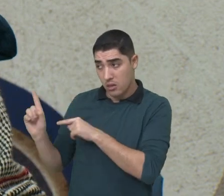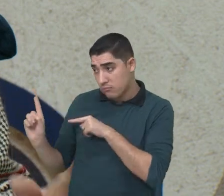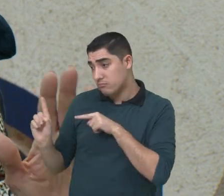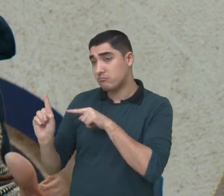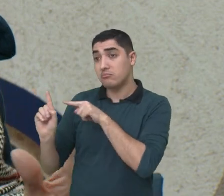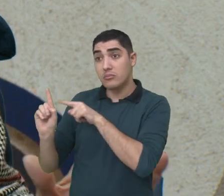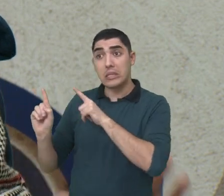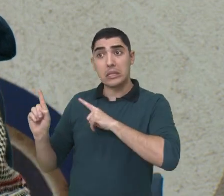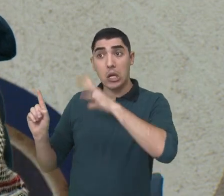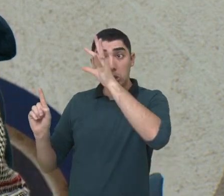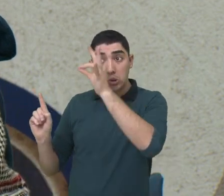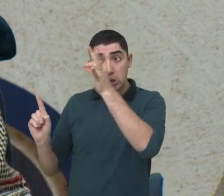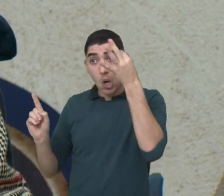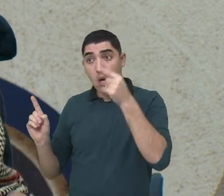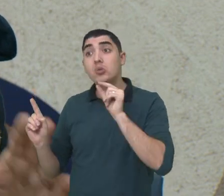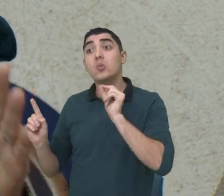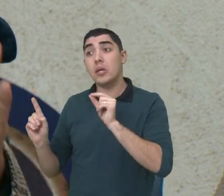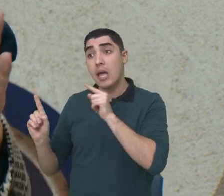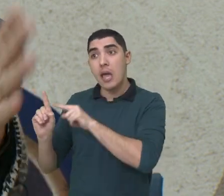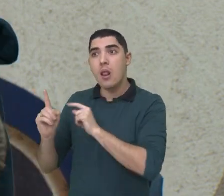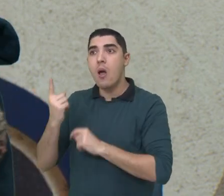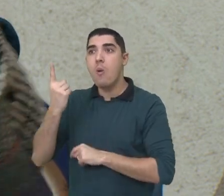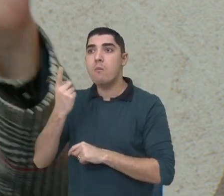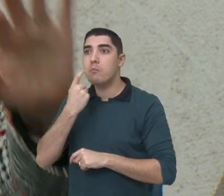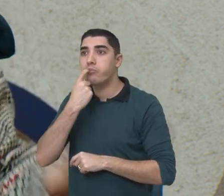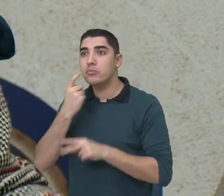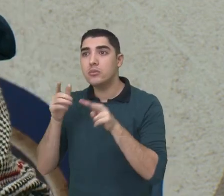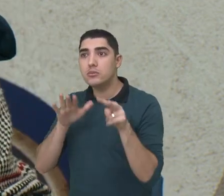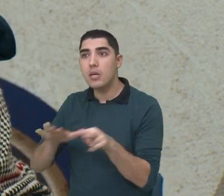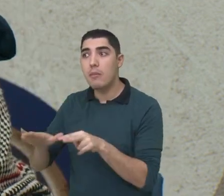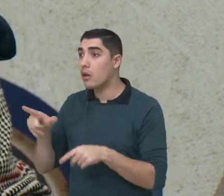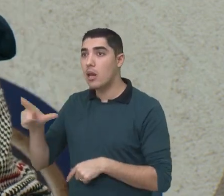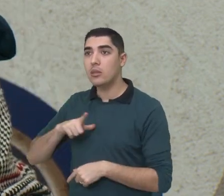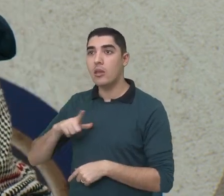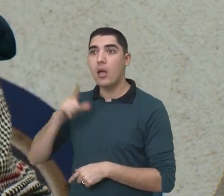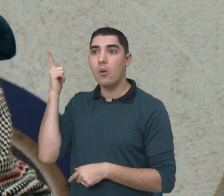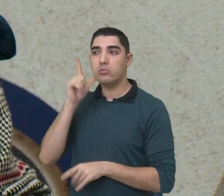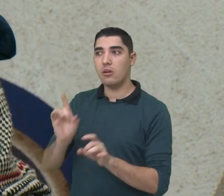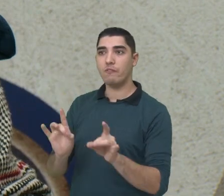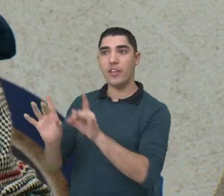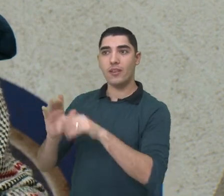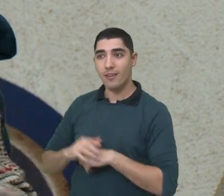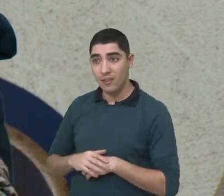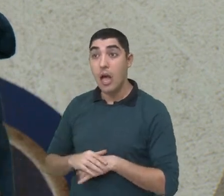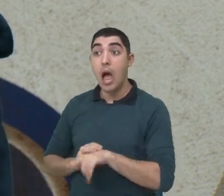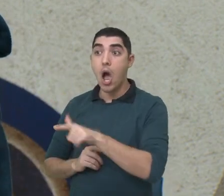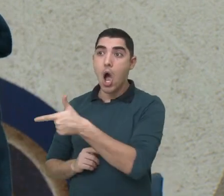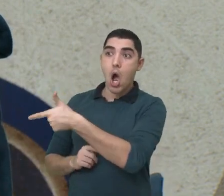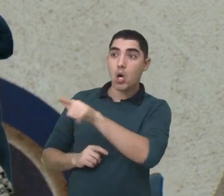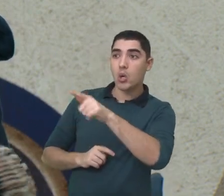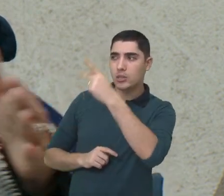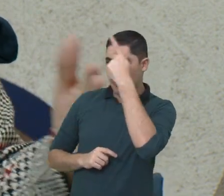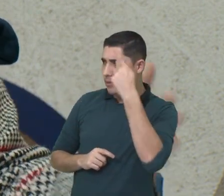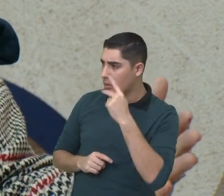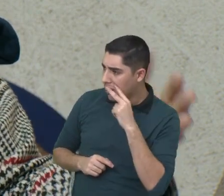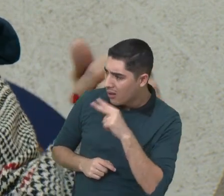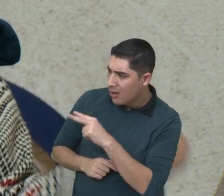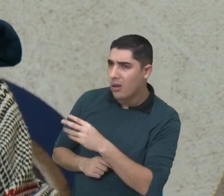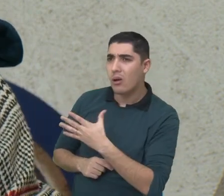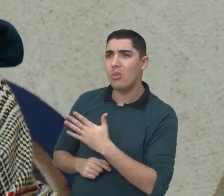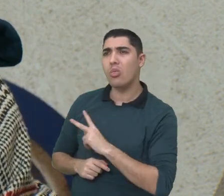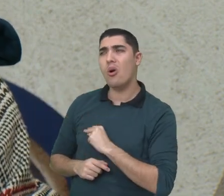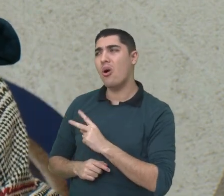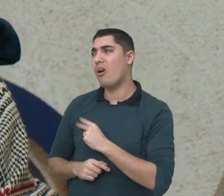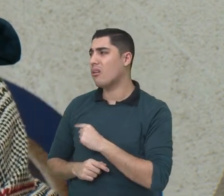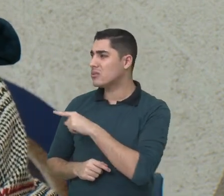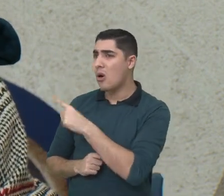e tem tanta sorte que ele, em uma semana ele faz um negócio. E daí o outro que está do lado vê, meu Deus,